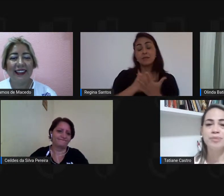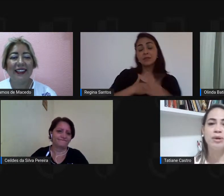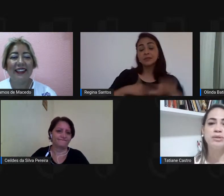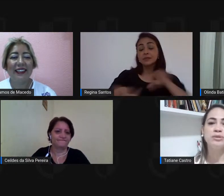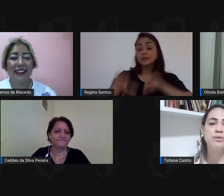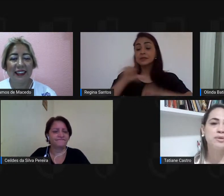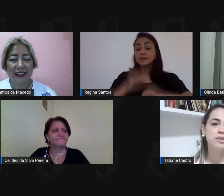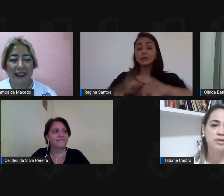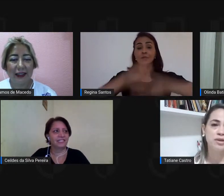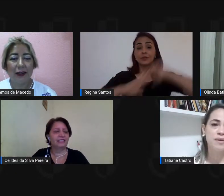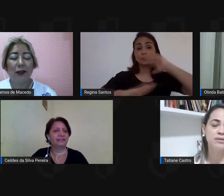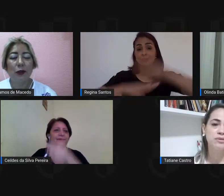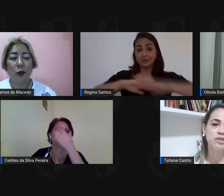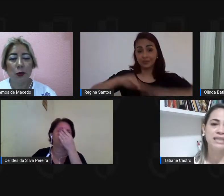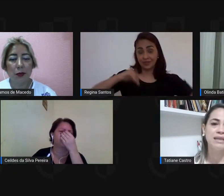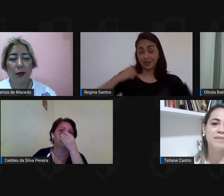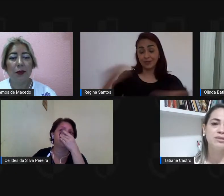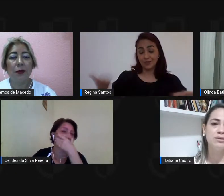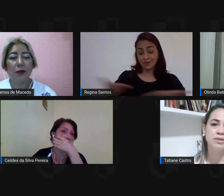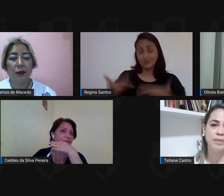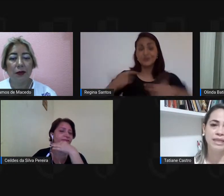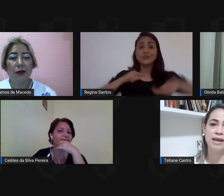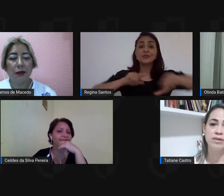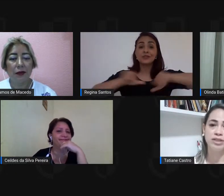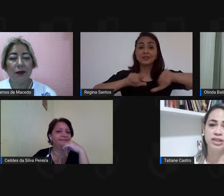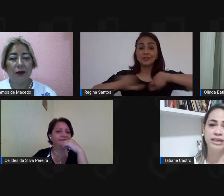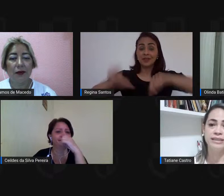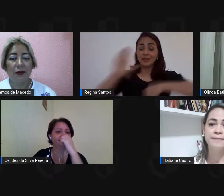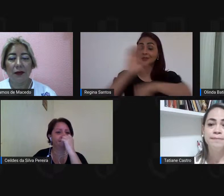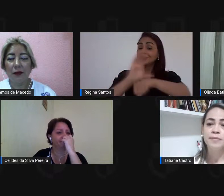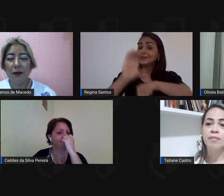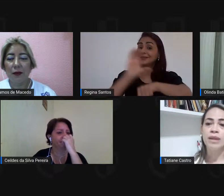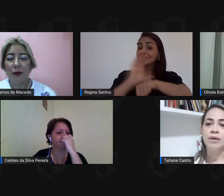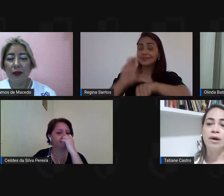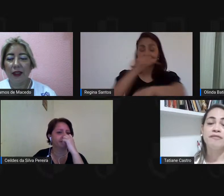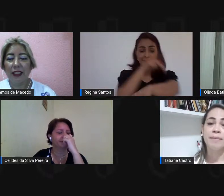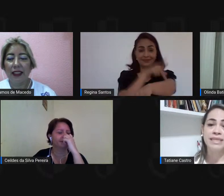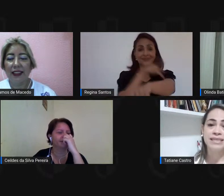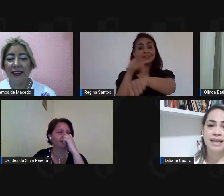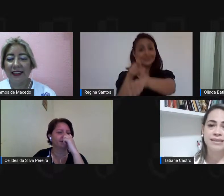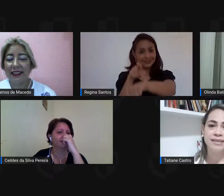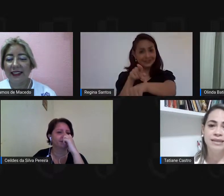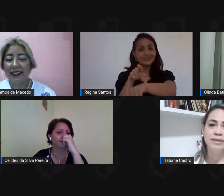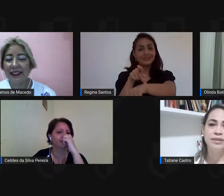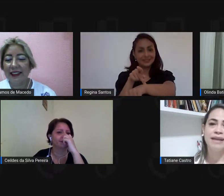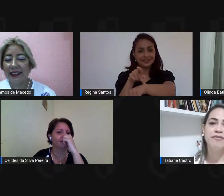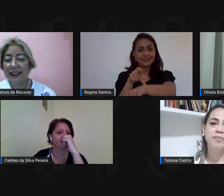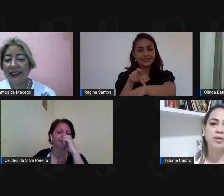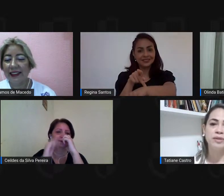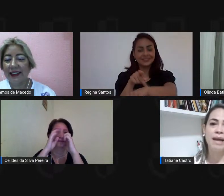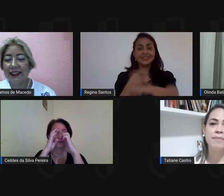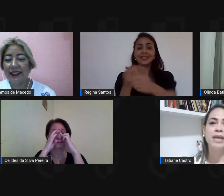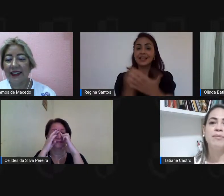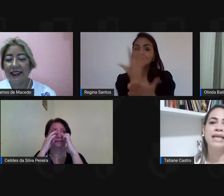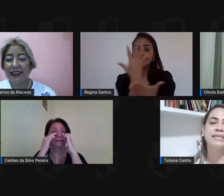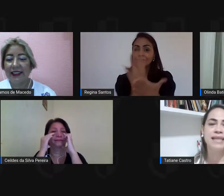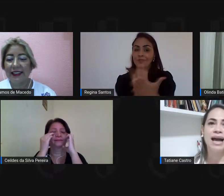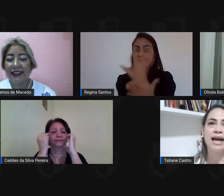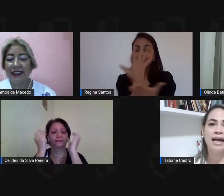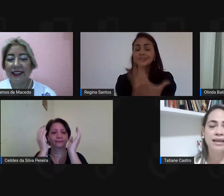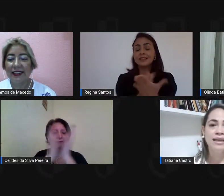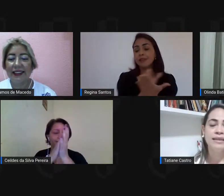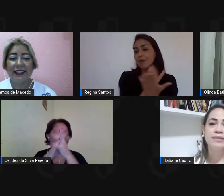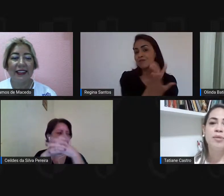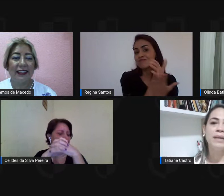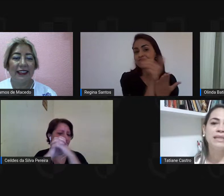levaram para outro curso. Hoje eu atuo diretamente no curso de pedagogia, com alfabetização, né, fui para outro caminho, mas